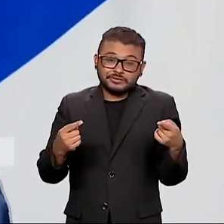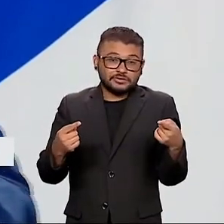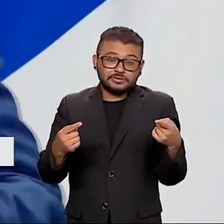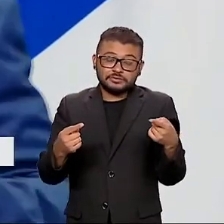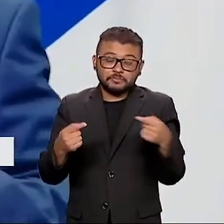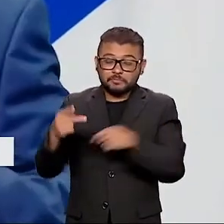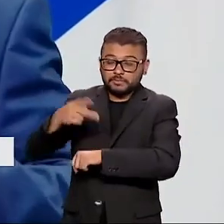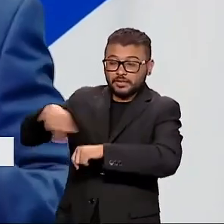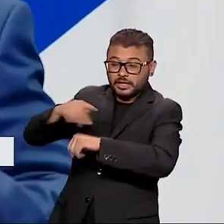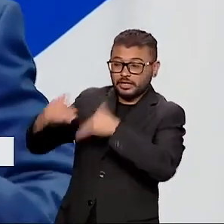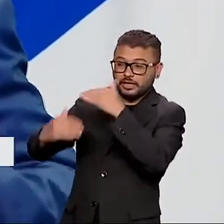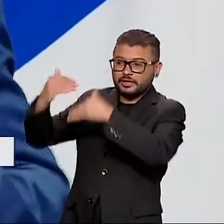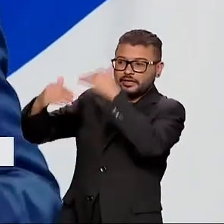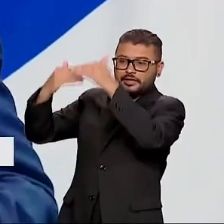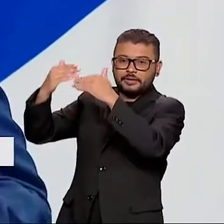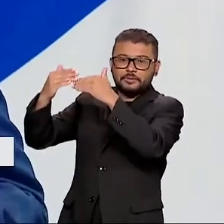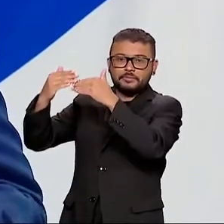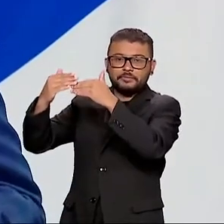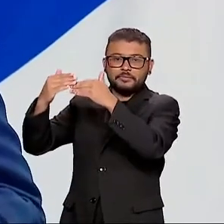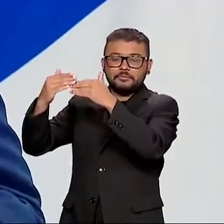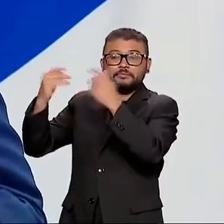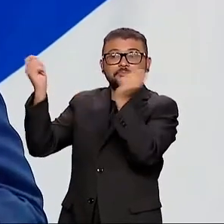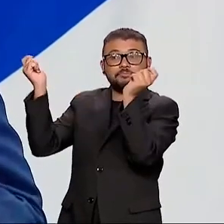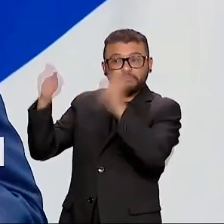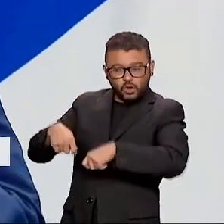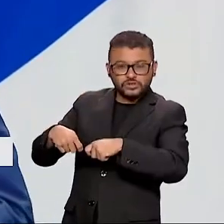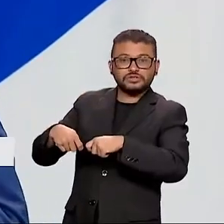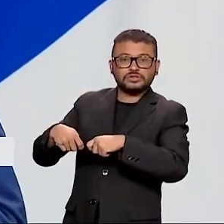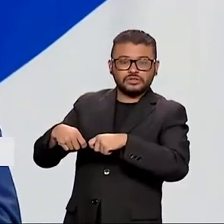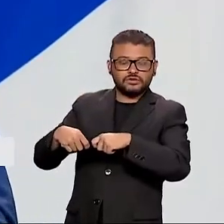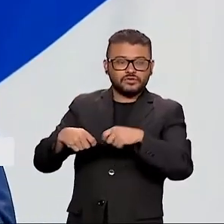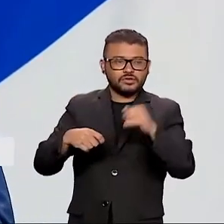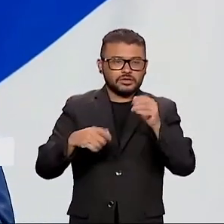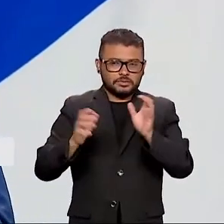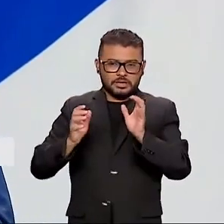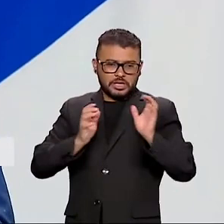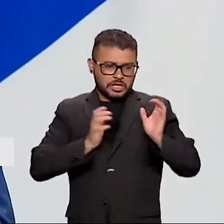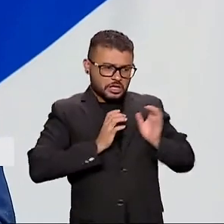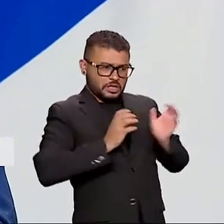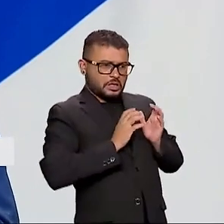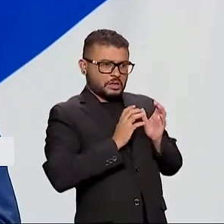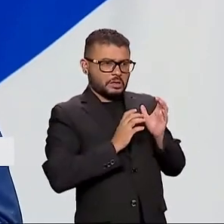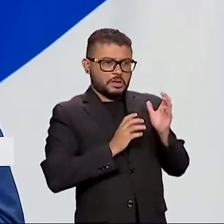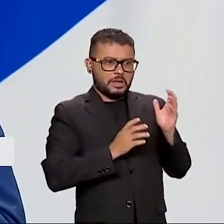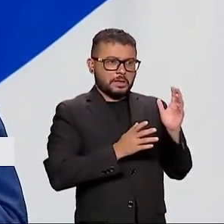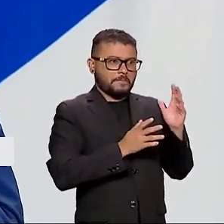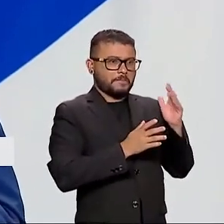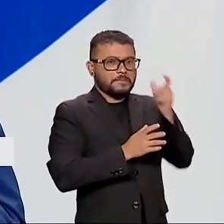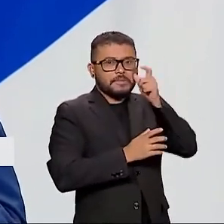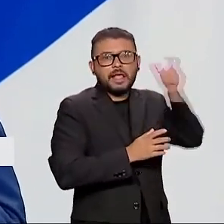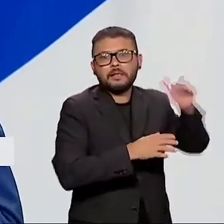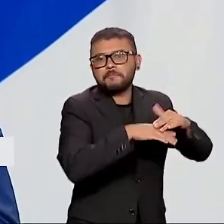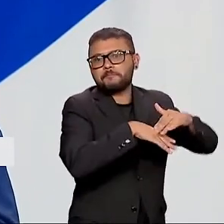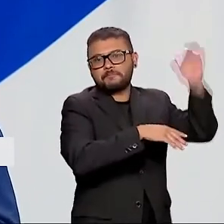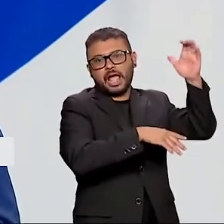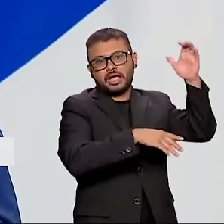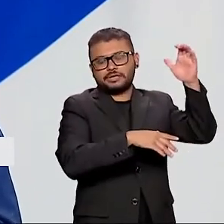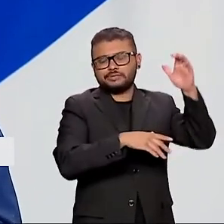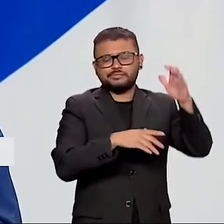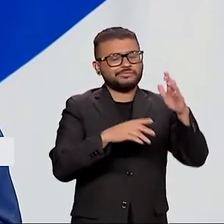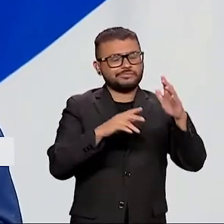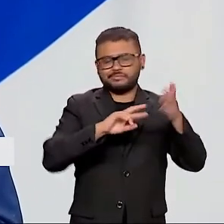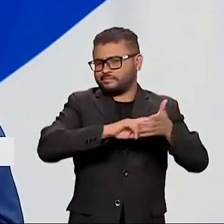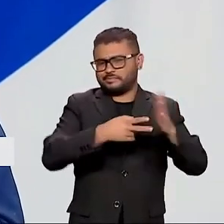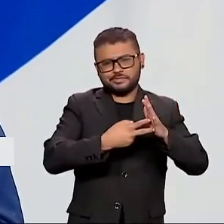em desenvolvimento competir em igualdade de condições, os mais ricos viram protecionistas. Então, não tem nenhum